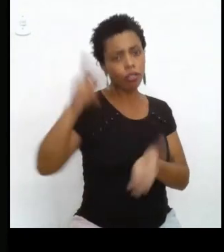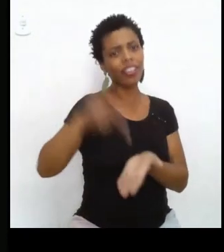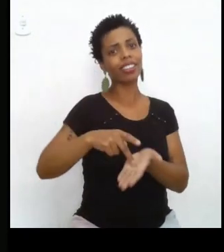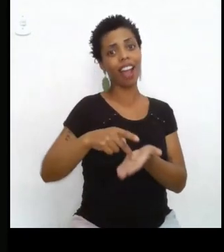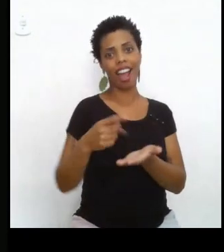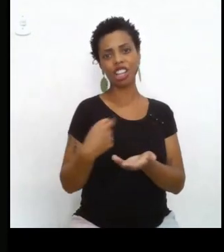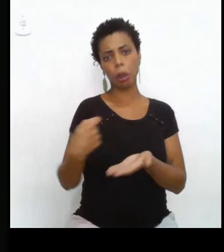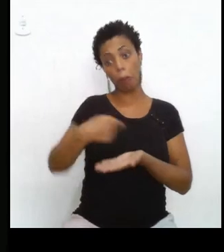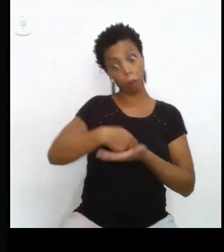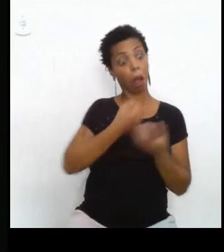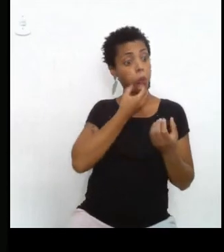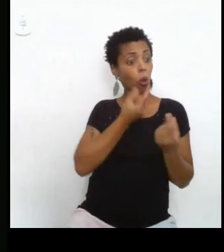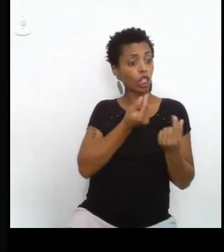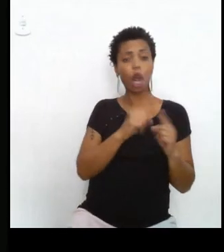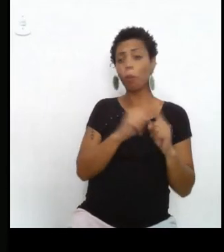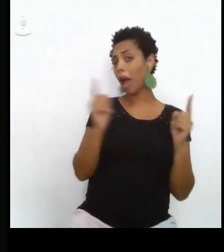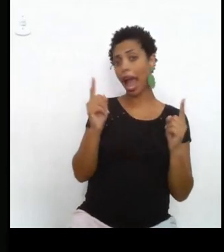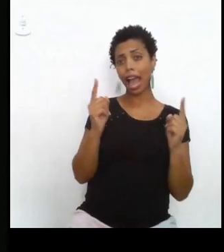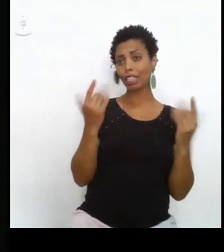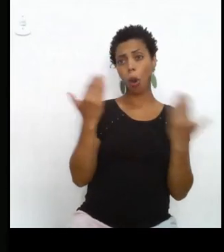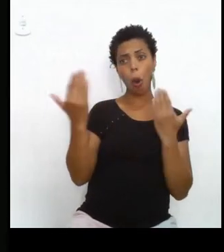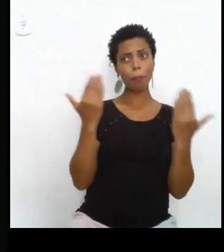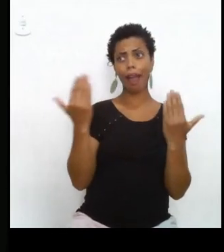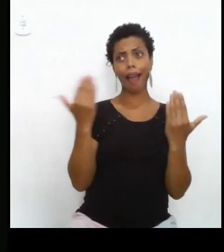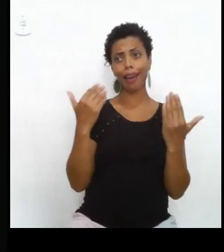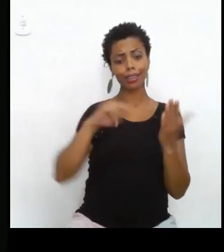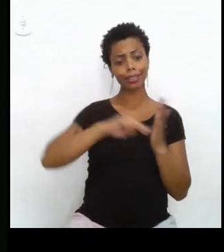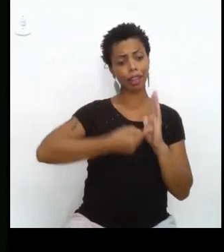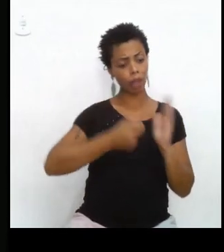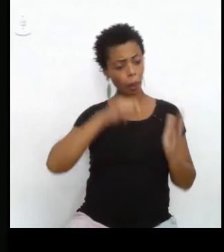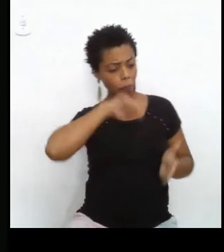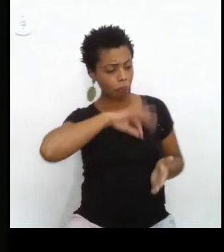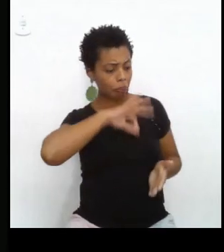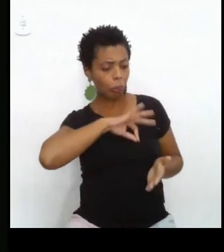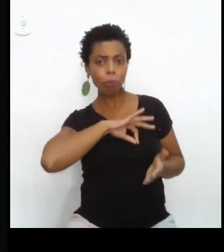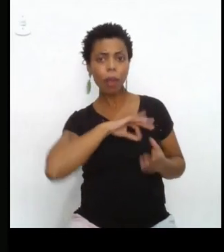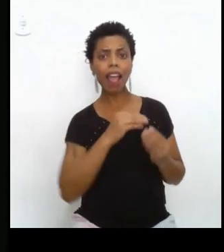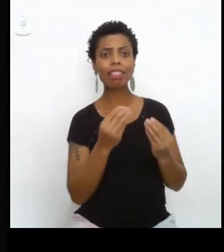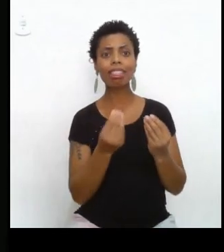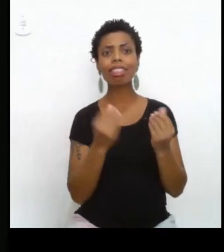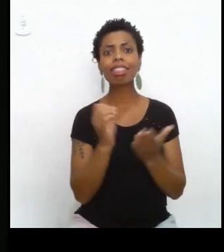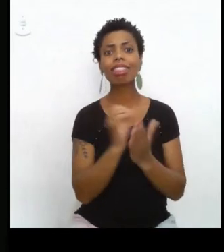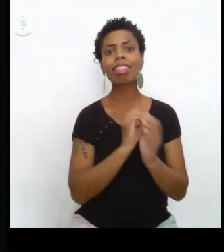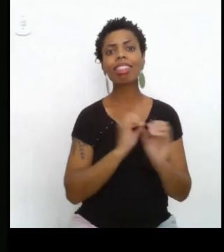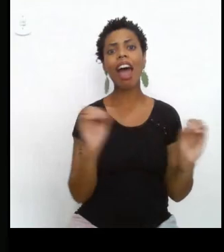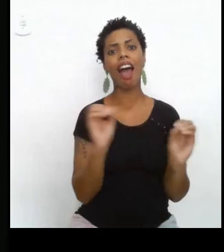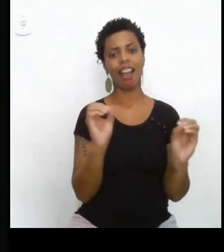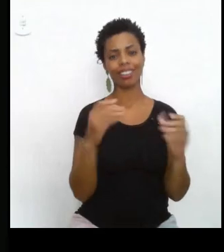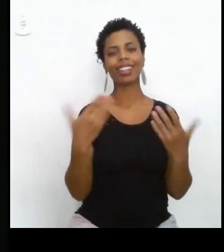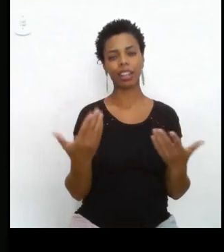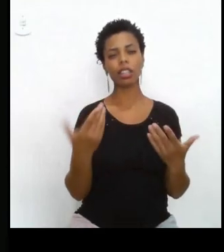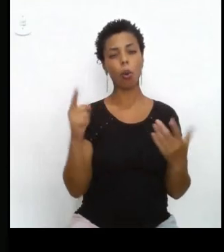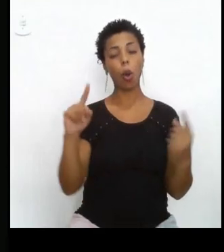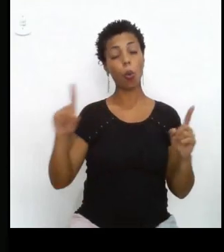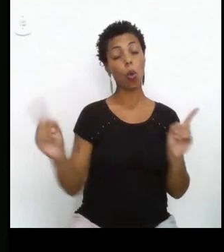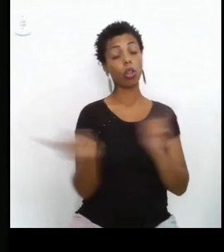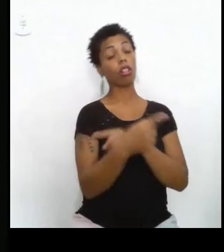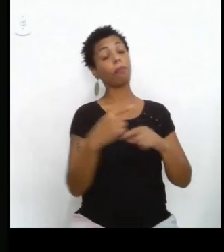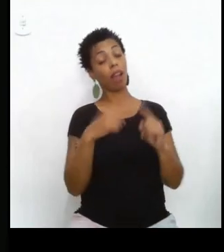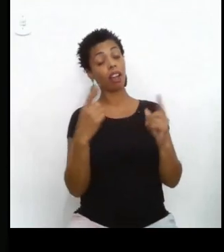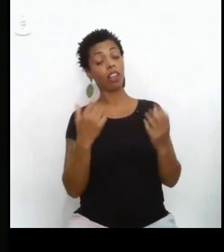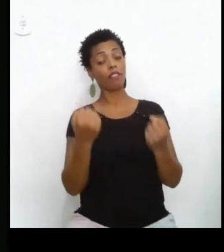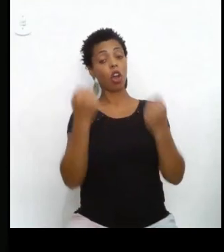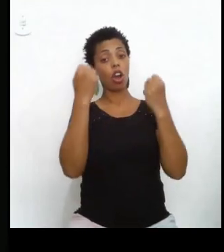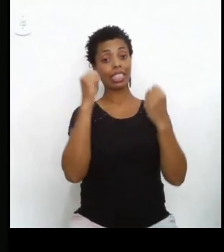é é uma contradição mas eu acho que é uma contradição que tem muita força e se tem pessoas de fato